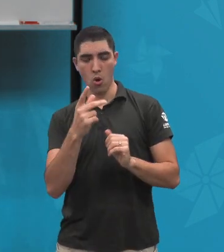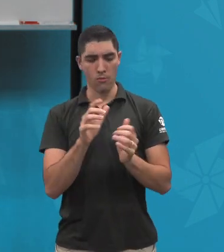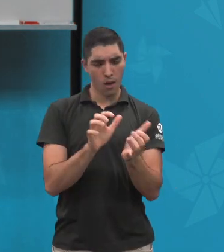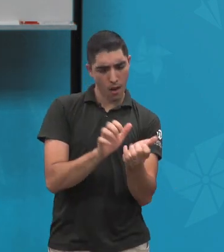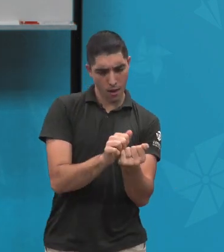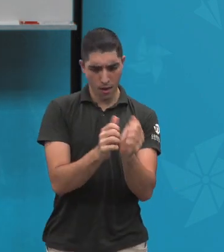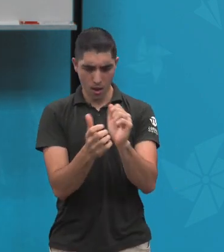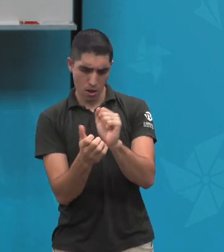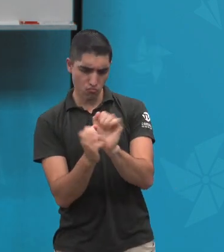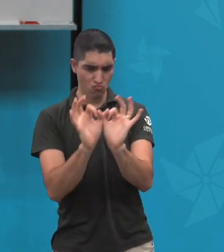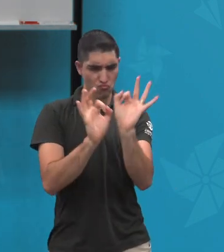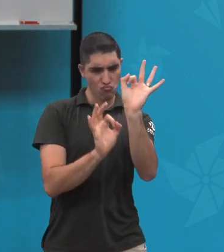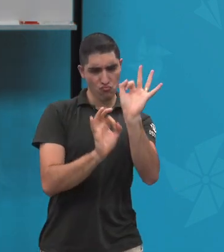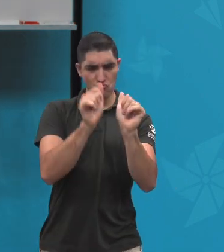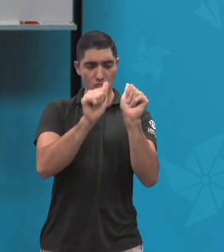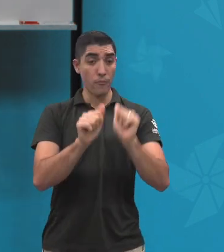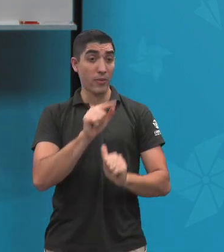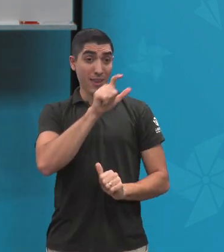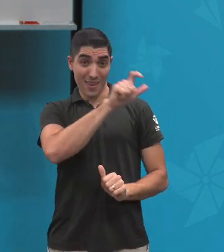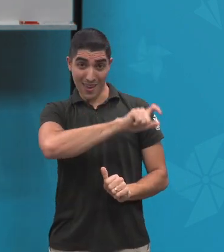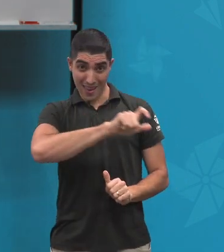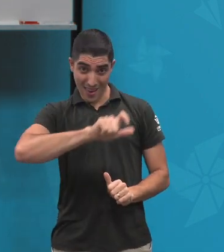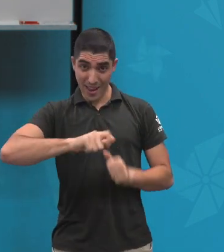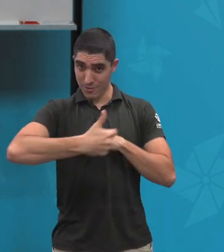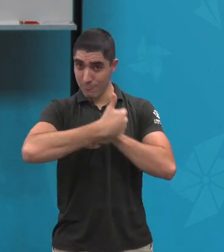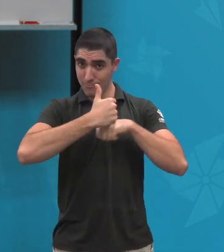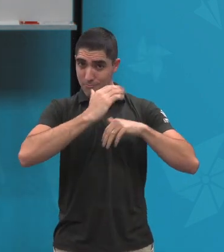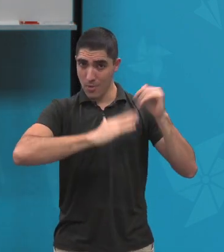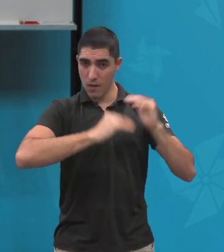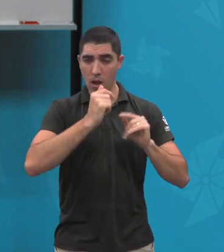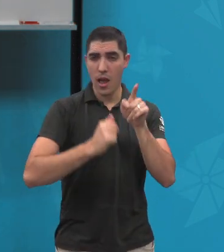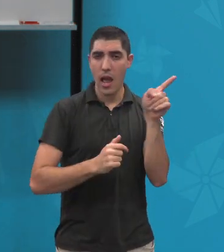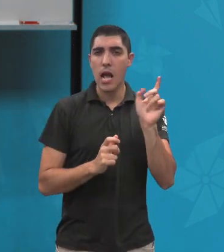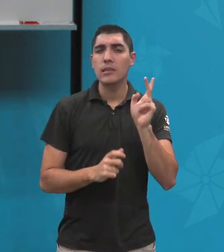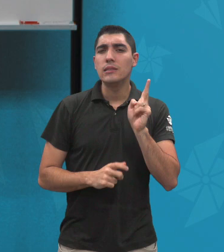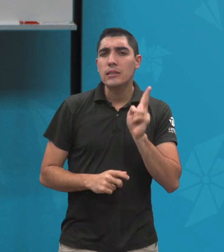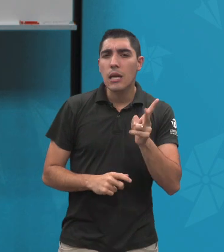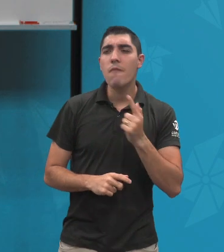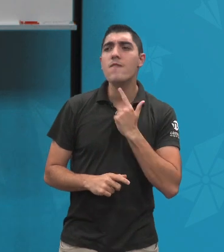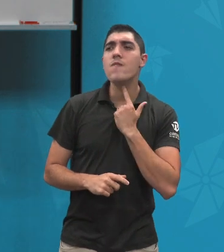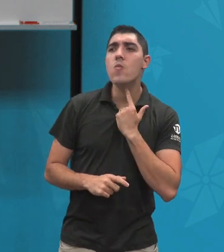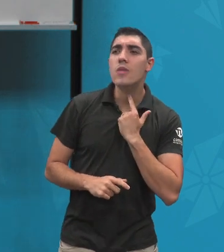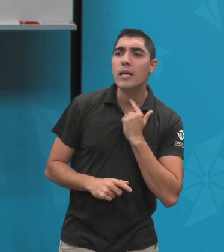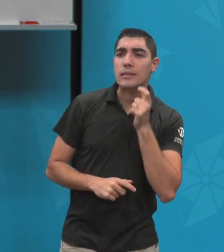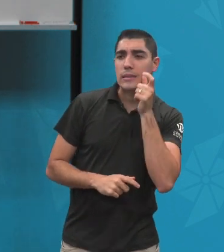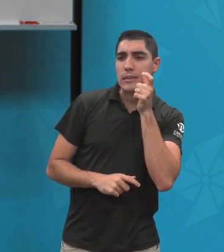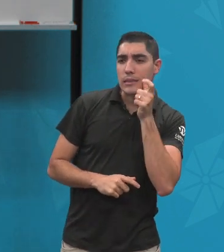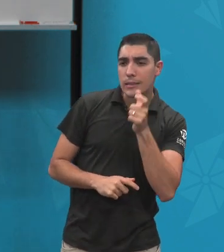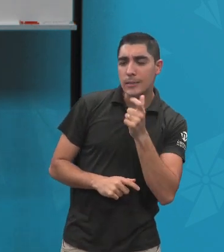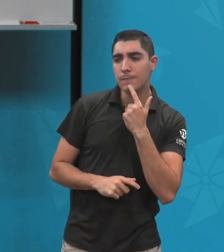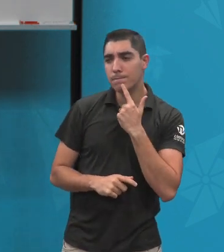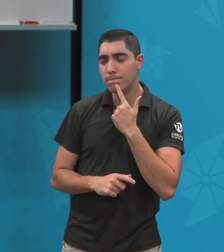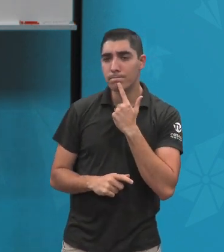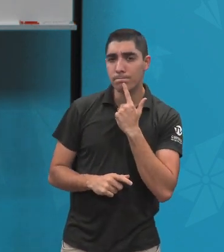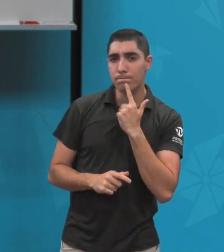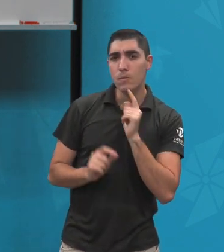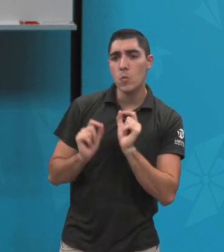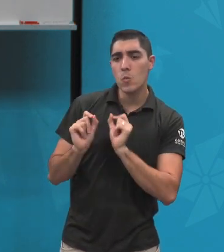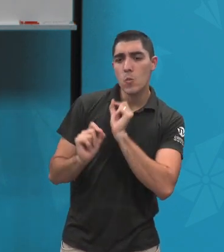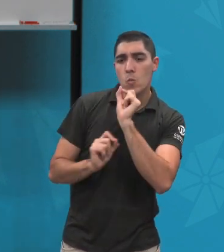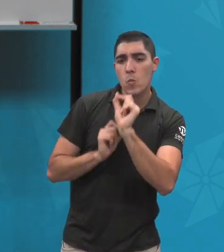estavam muito interessados em fazer sondagens sobre